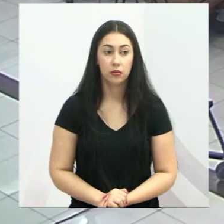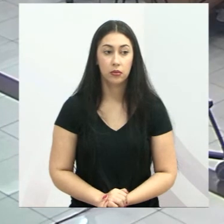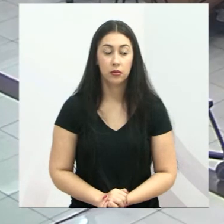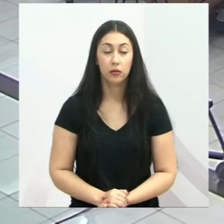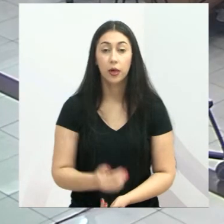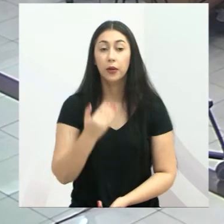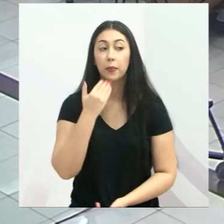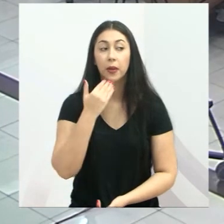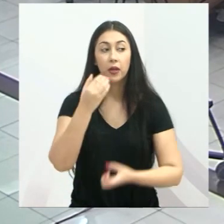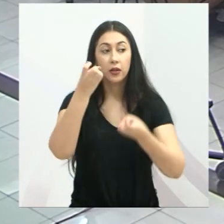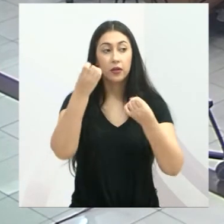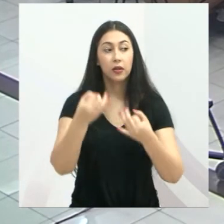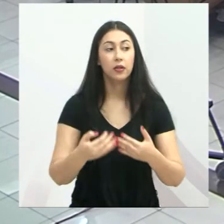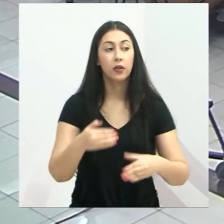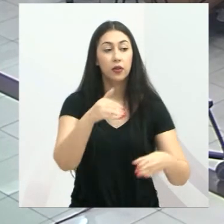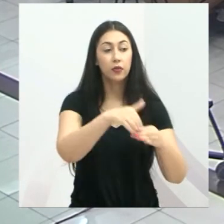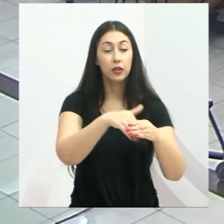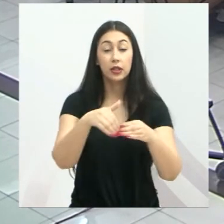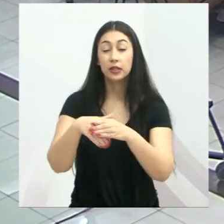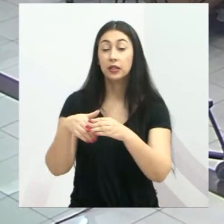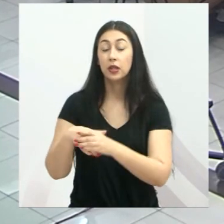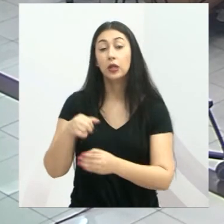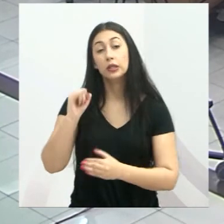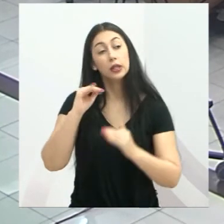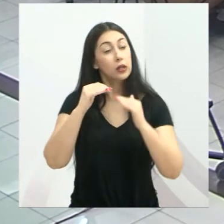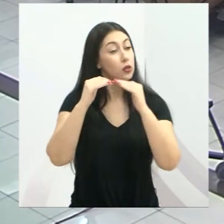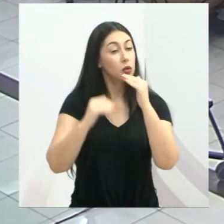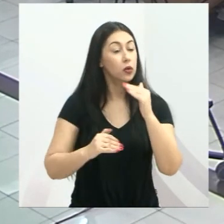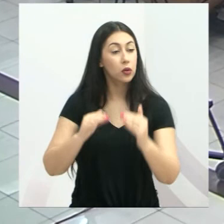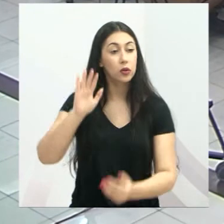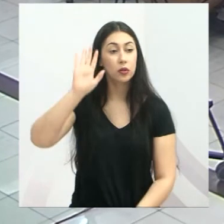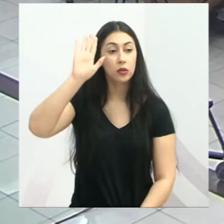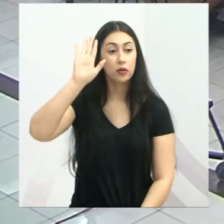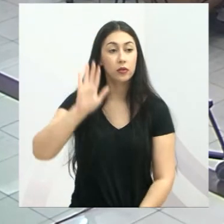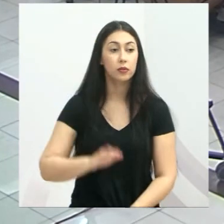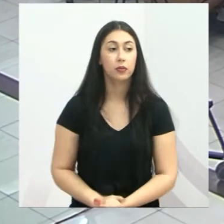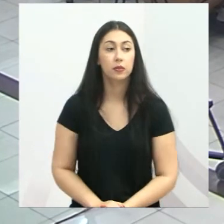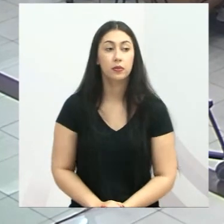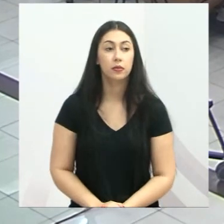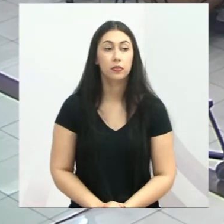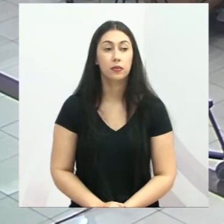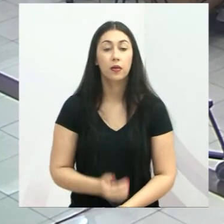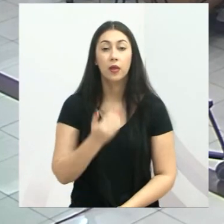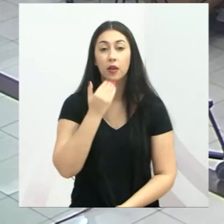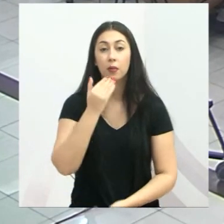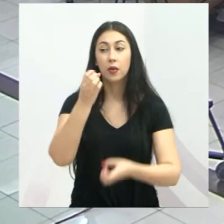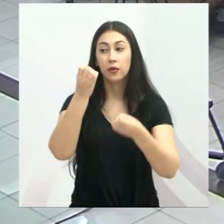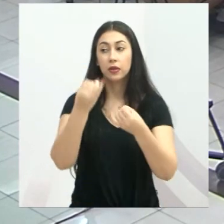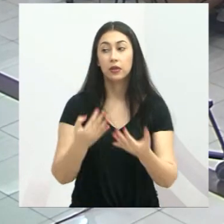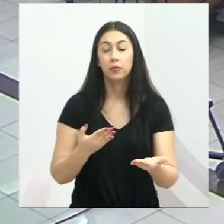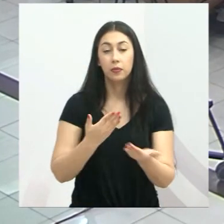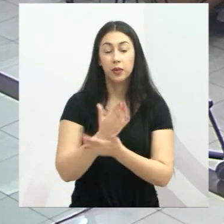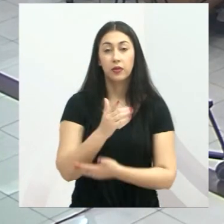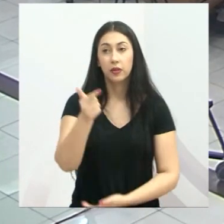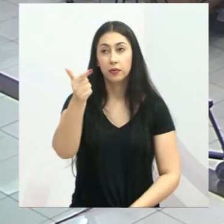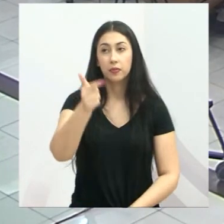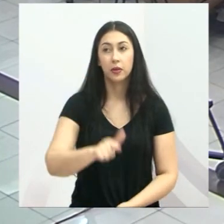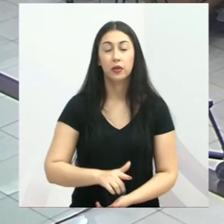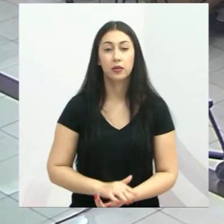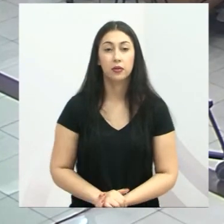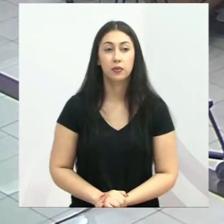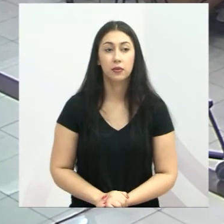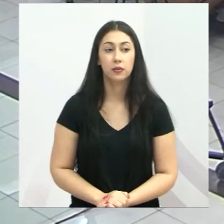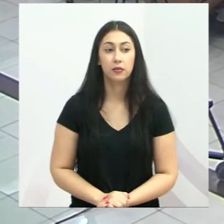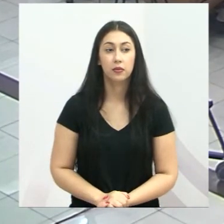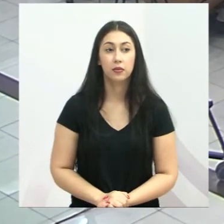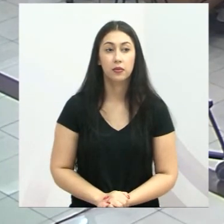Pedido de informação está em votação. Os que forem contrário, por favor, se manifestem levantando os braços. Pedido de informação aprovado. Próximo pedido de informação.